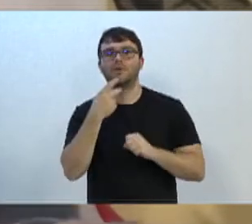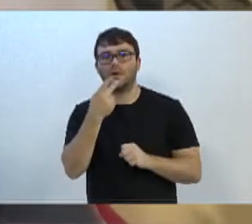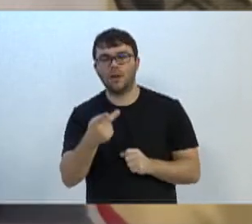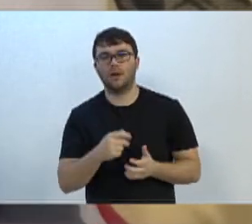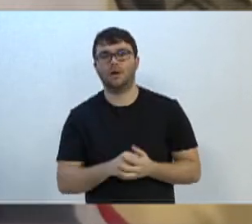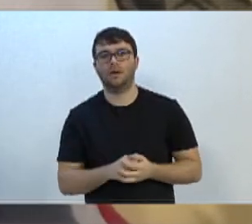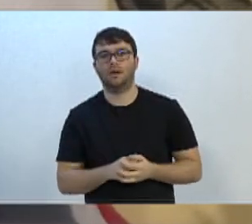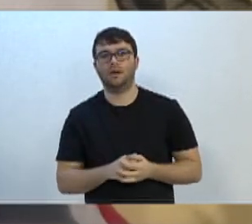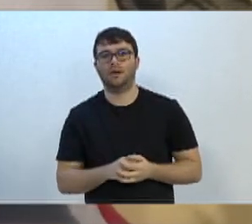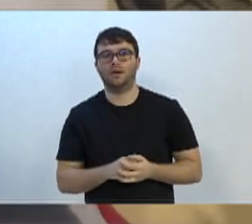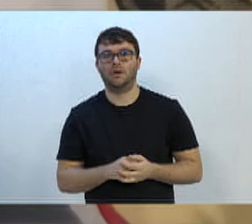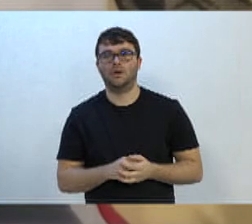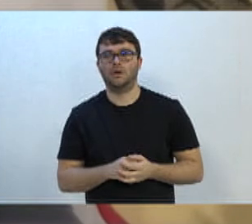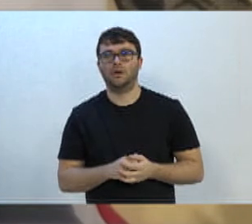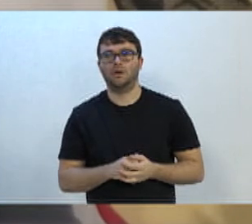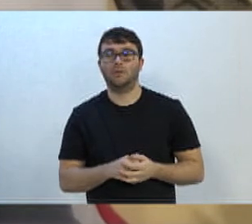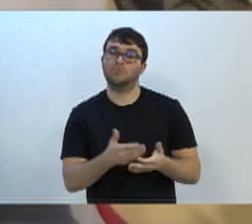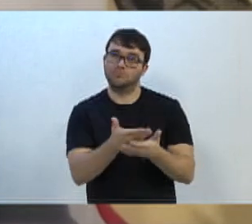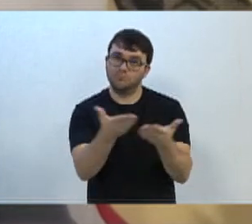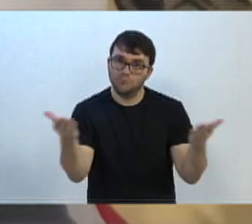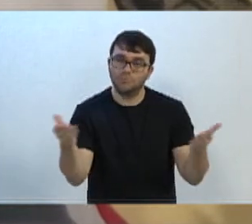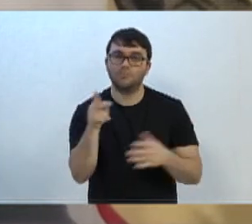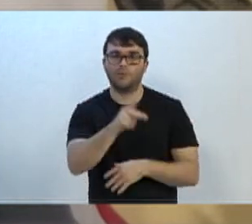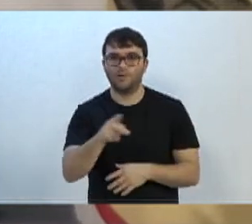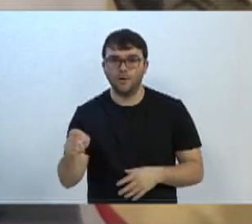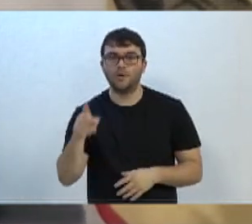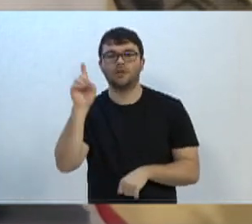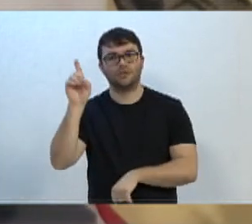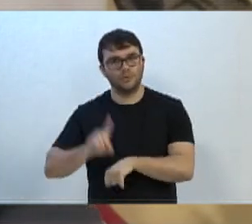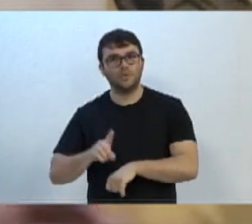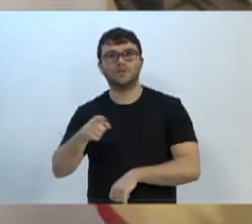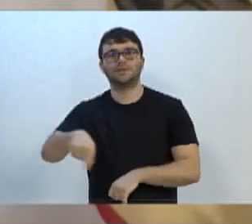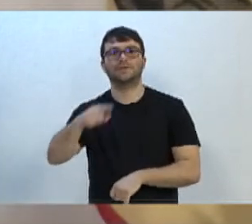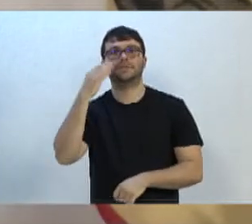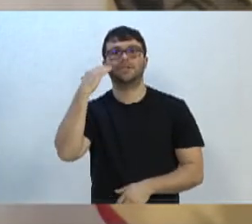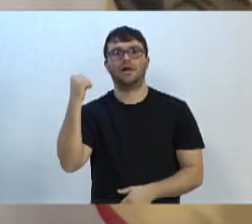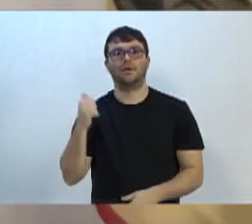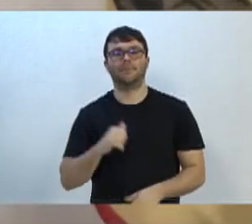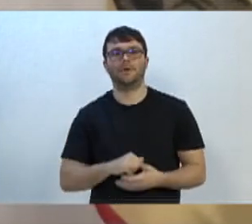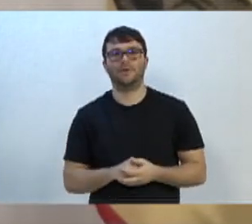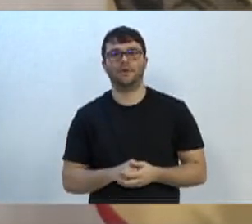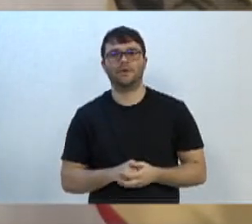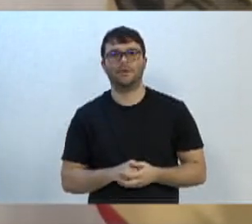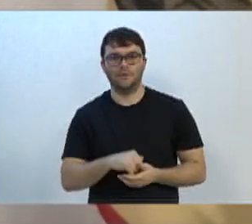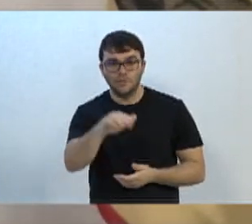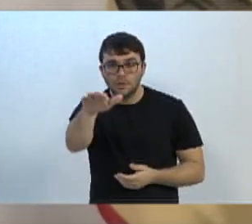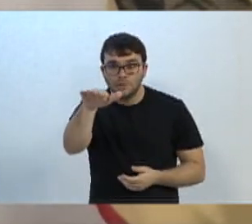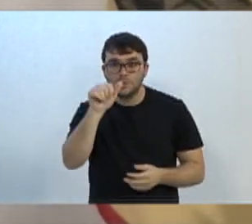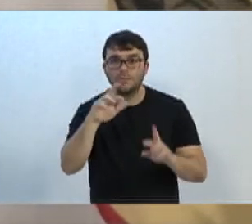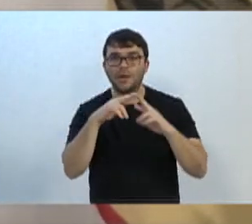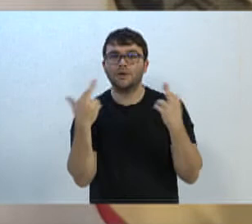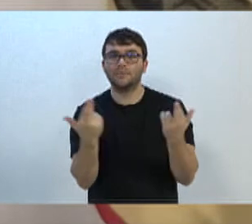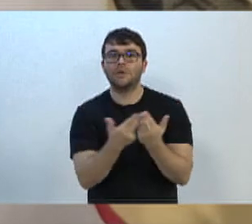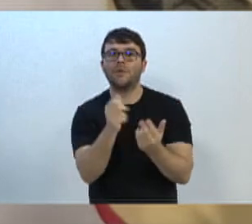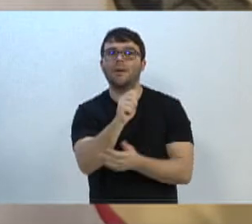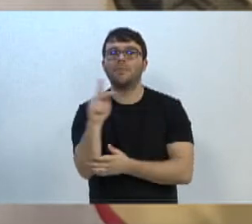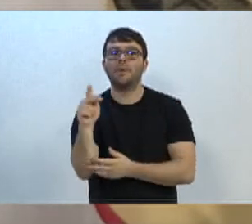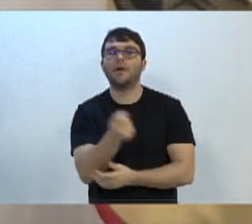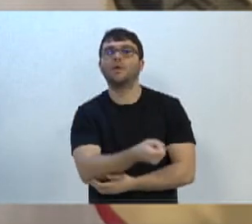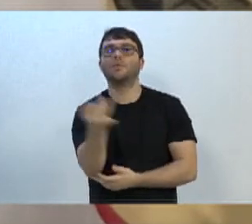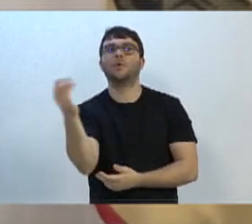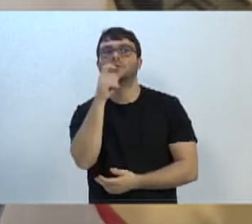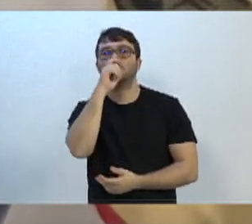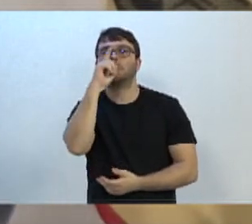propriedade e os professores e diretores sabem do que eu tô falando vai chamar uma reunião da pp com os pais aparece